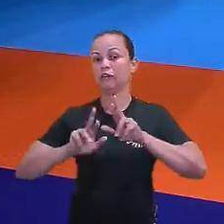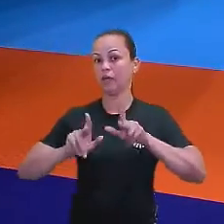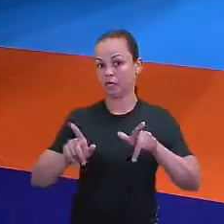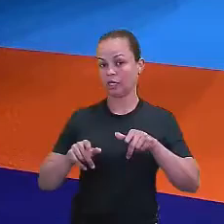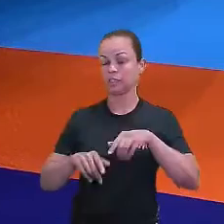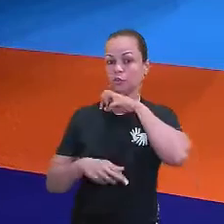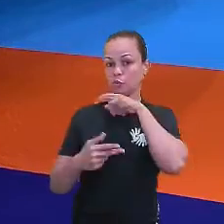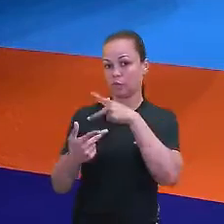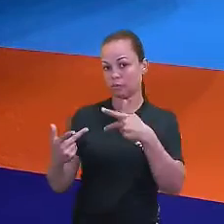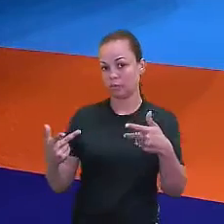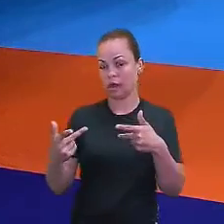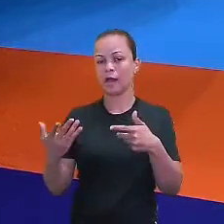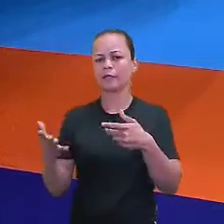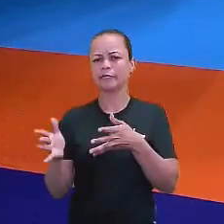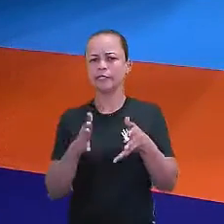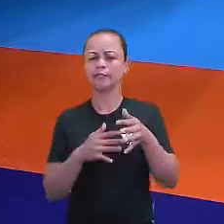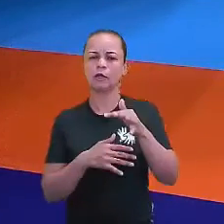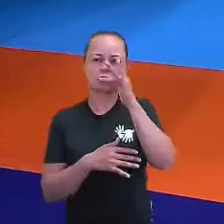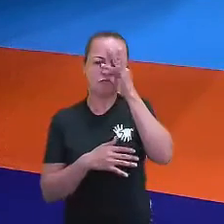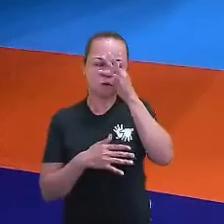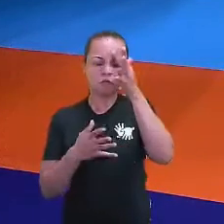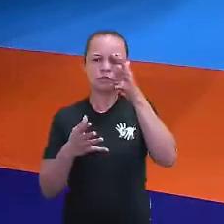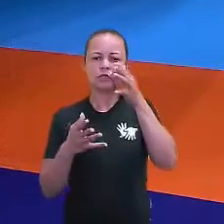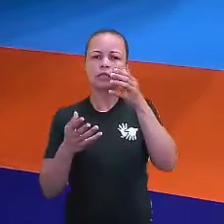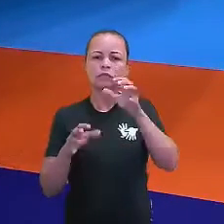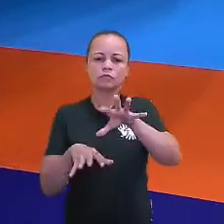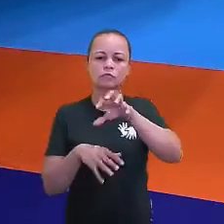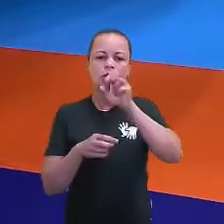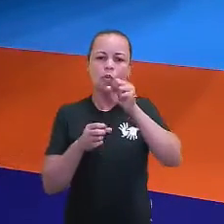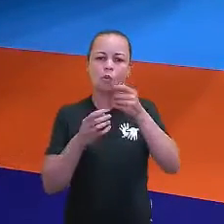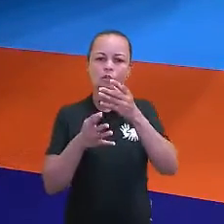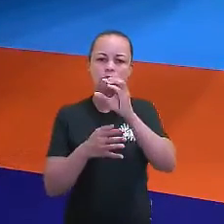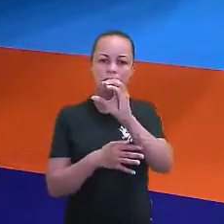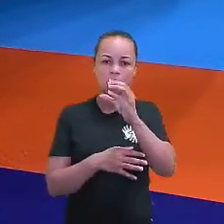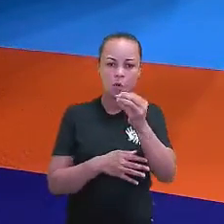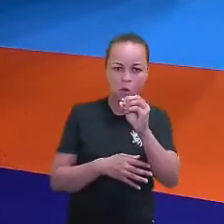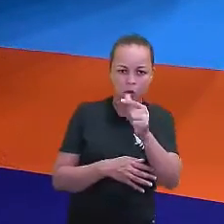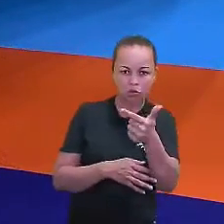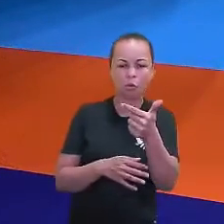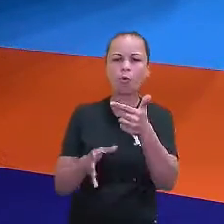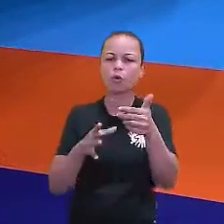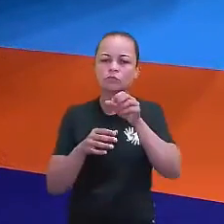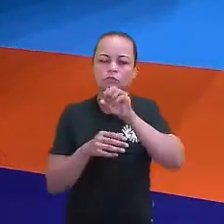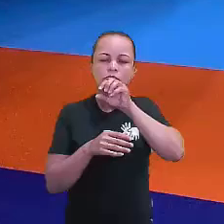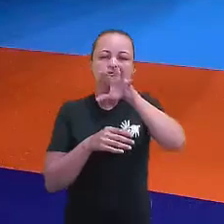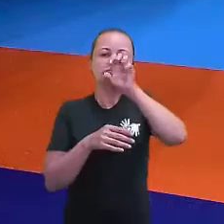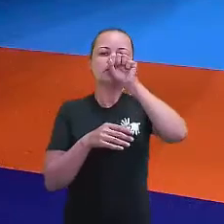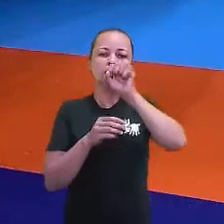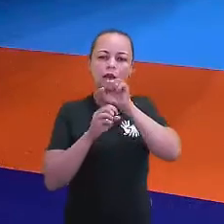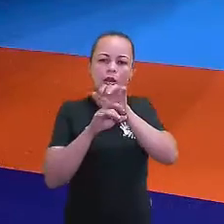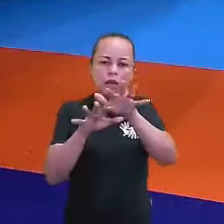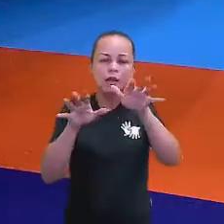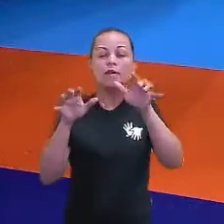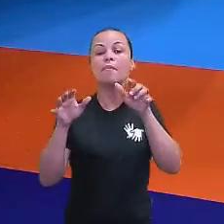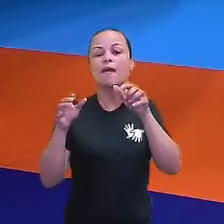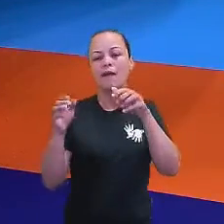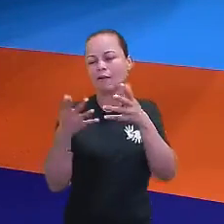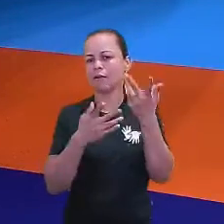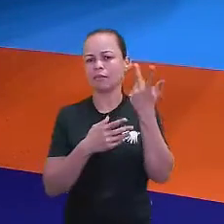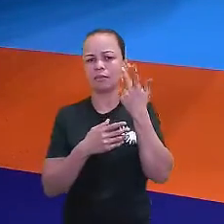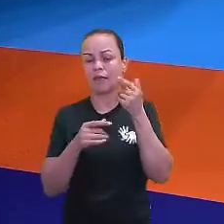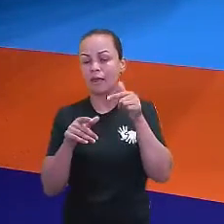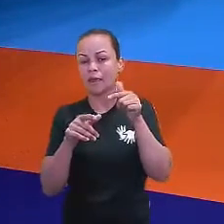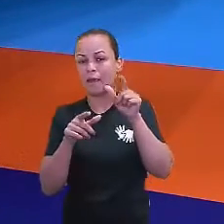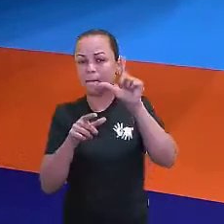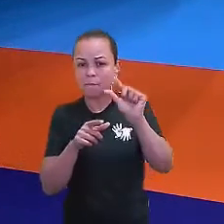quantidades ínfimas, quantidades muito pequenas, de gás carbônico, mas ela também libera, ela também respira, ela tem mitocôndria. Então